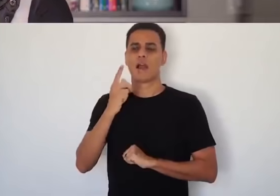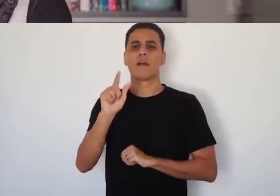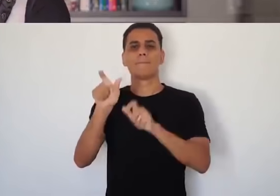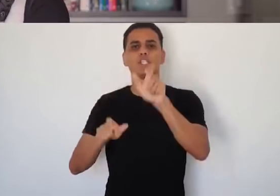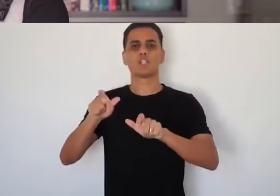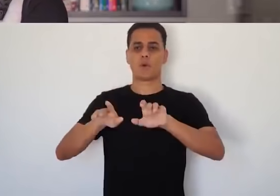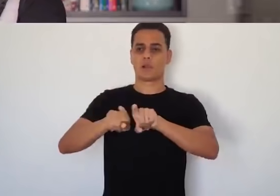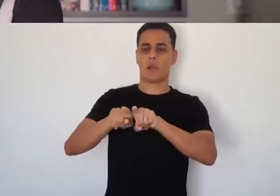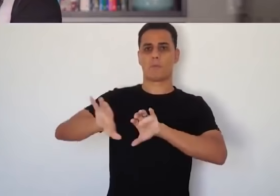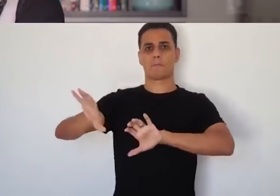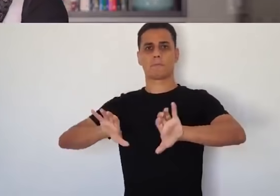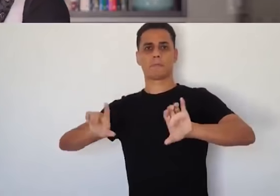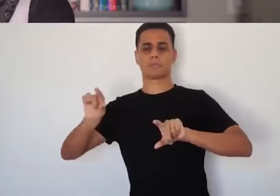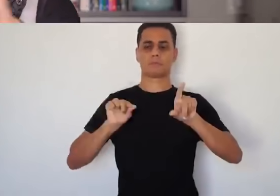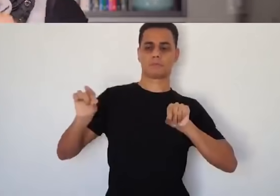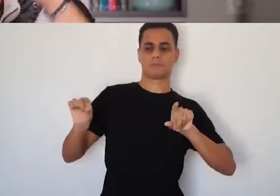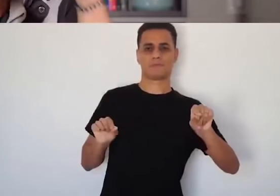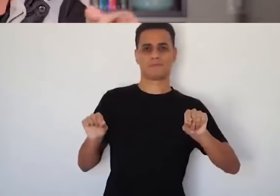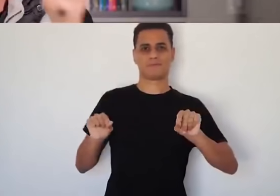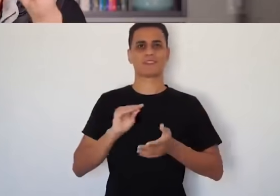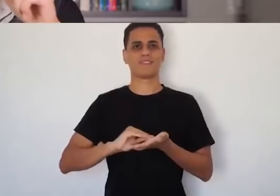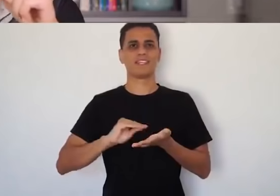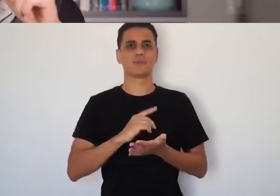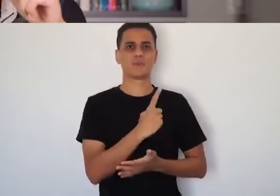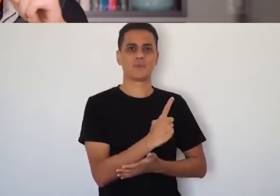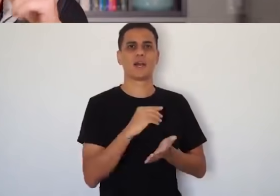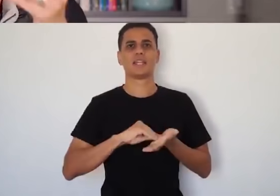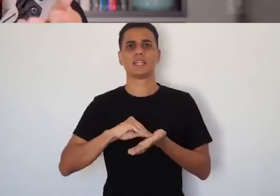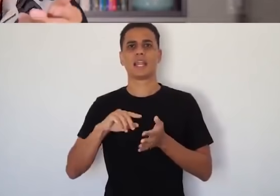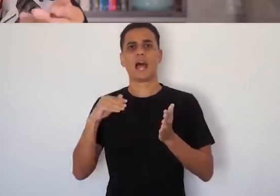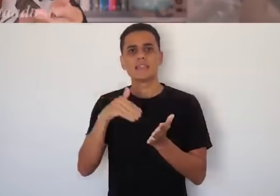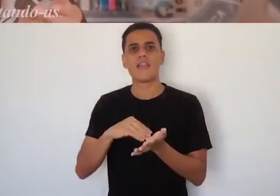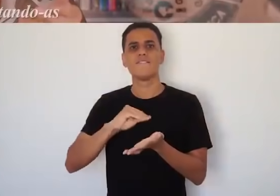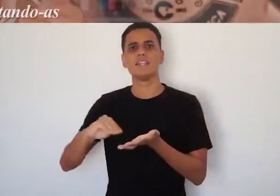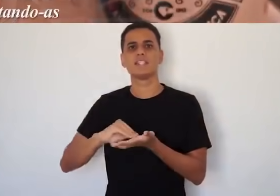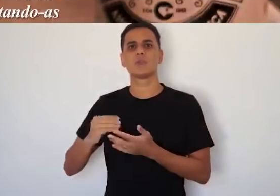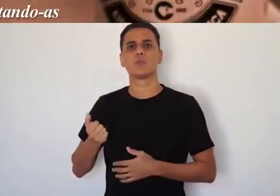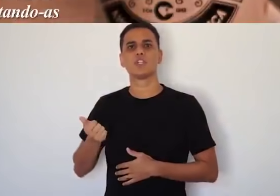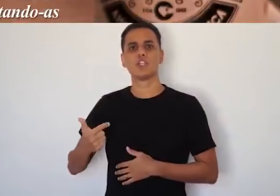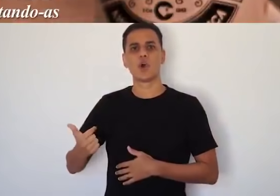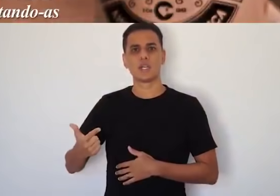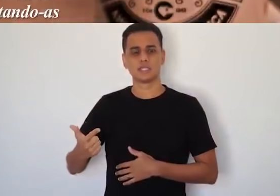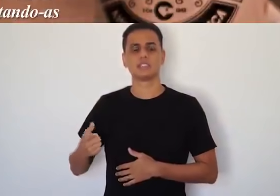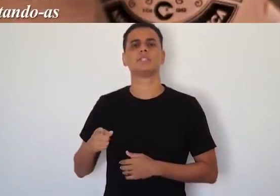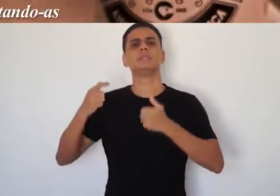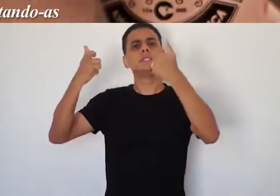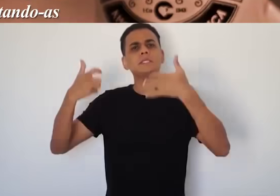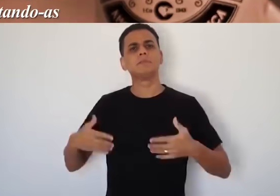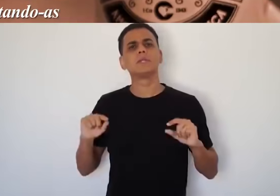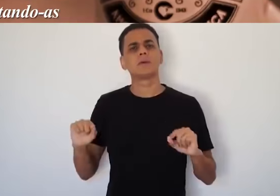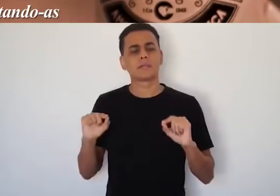boa obra que manifesta o nosso credo. E eu gosto muito do versículo 1, por exemplo, ele diz assim, meus irmãos,